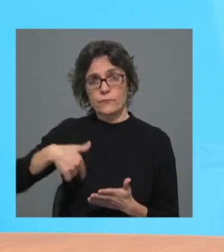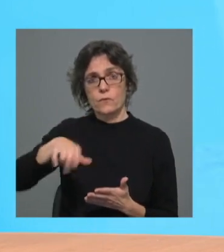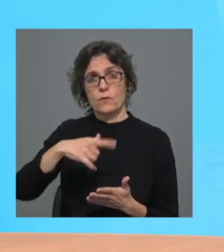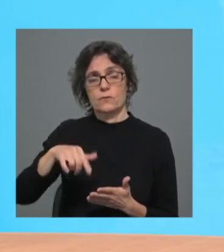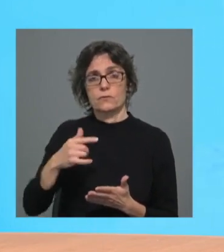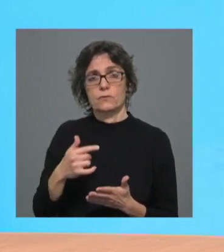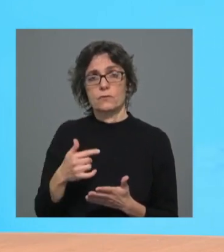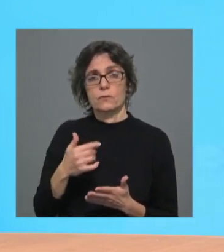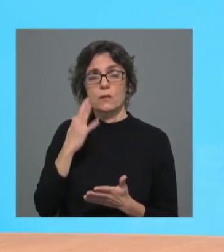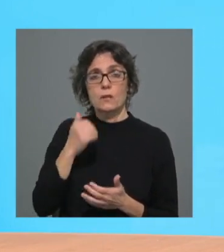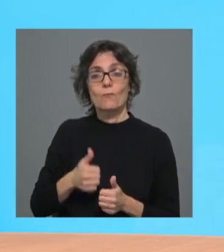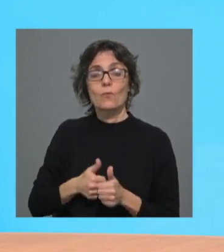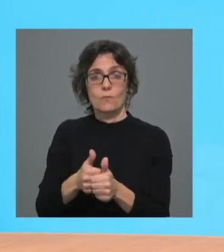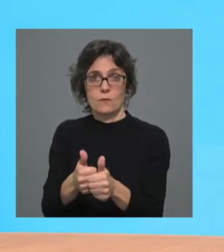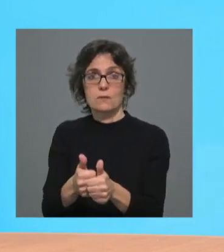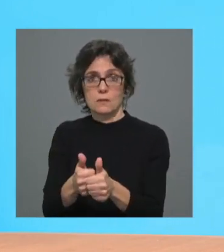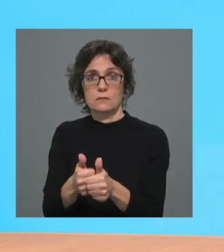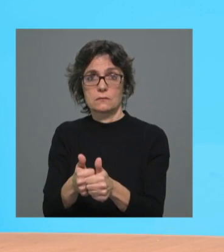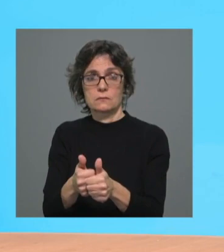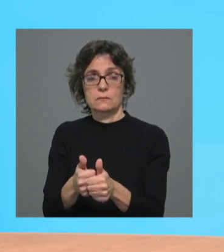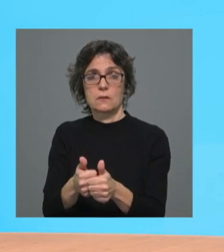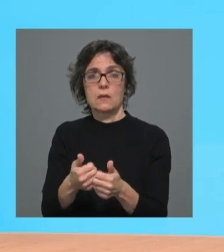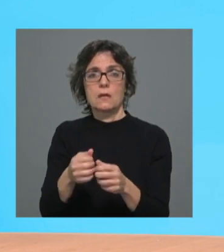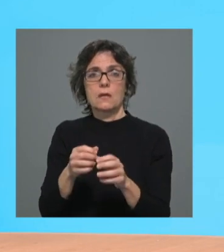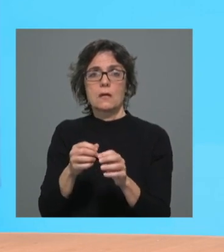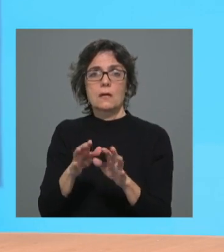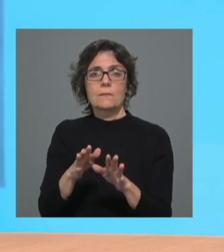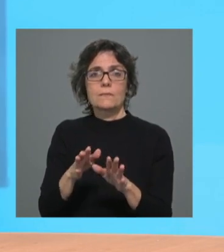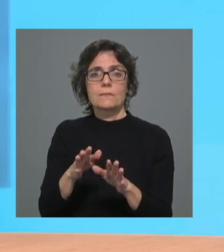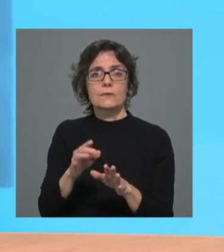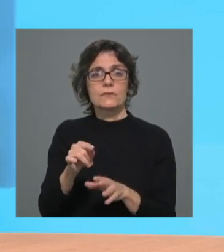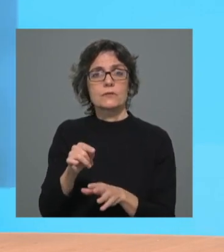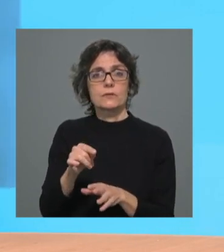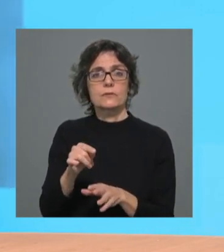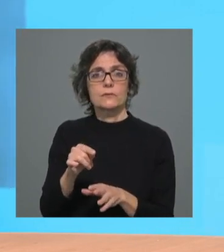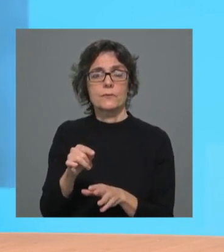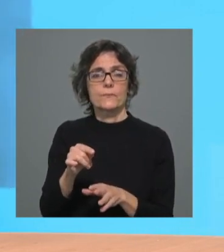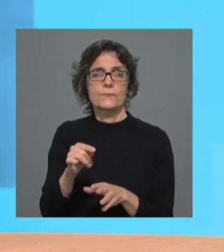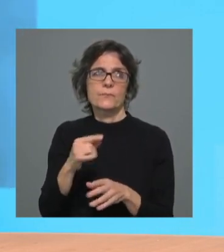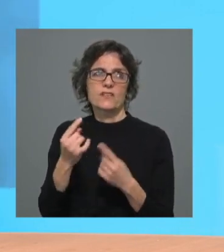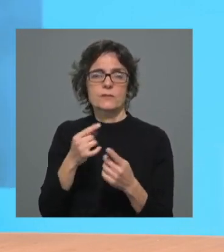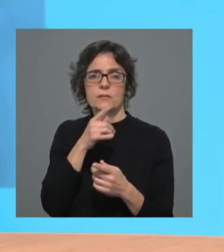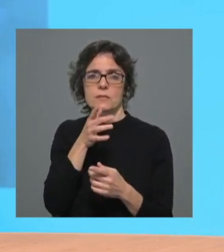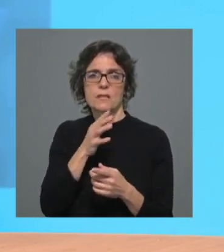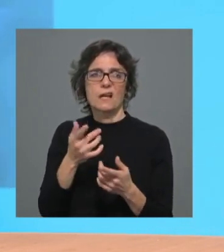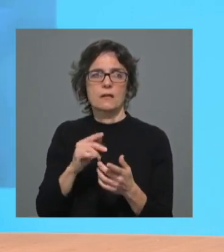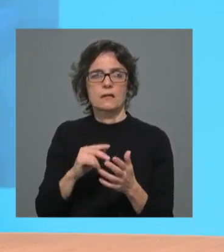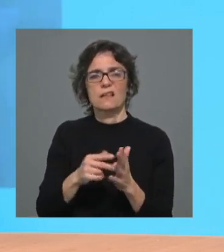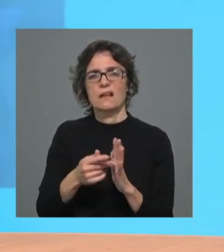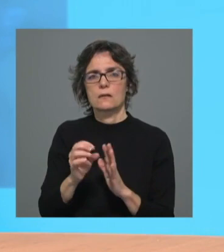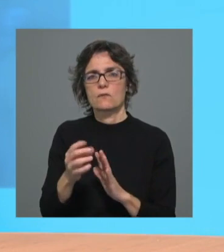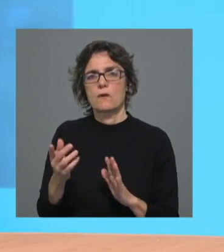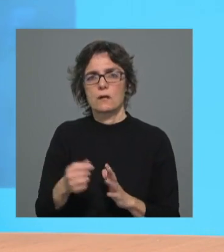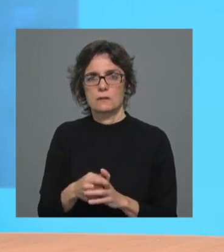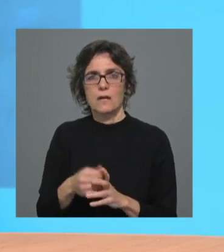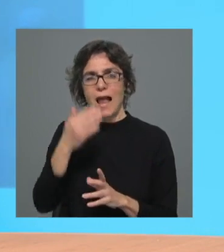portugueses dos momentos essenciais, mas ou por dificuldades técnicas, mas eu não sou tão ingênuo a esse ponto, ou mesmo por